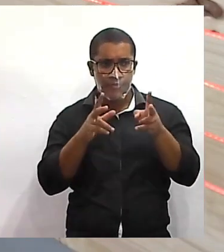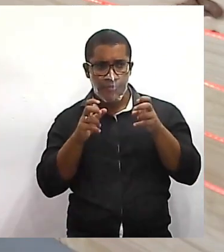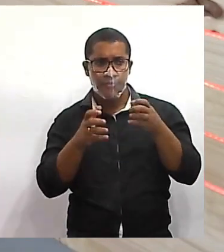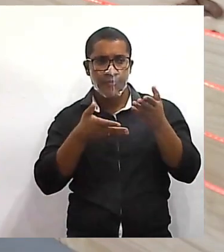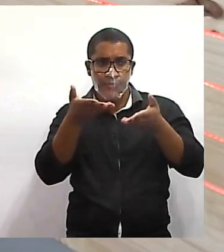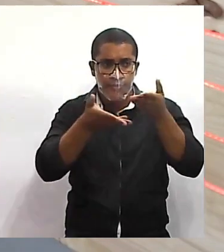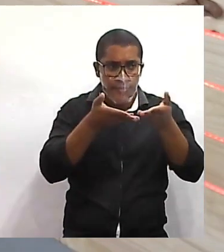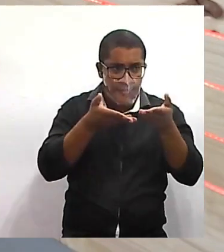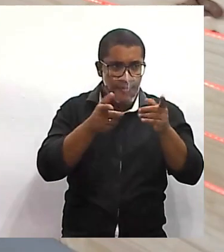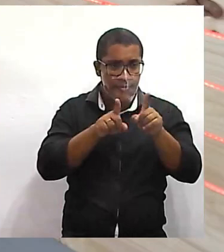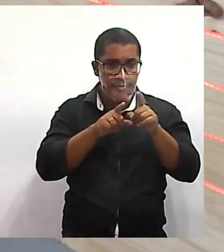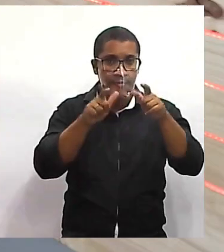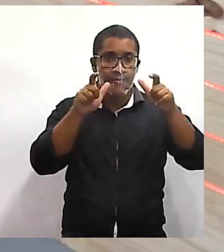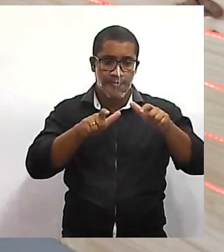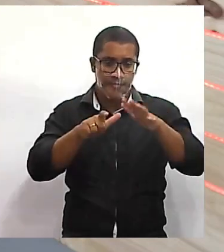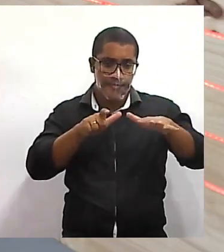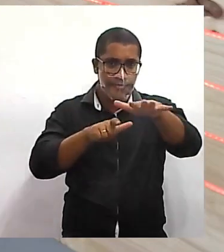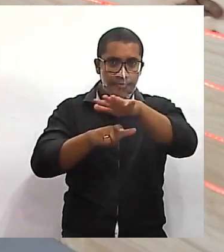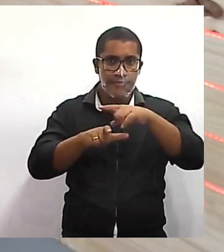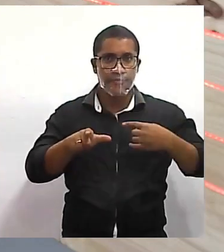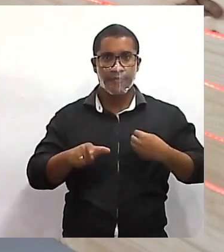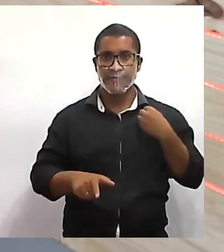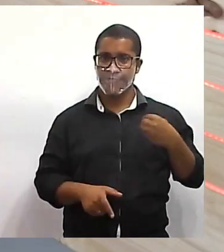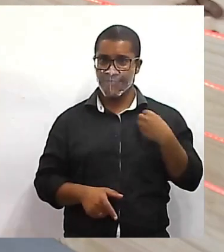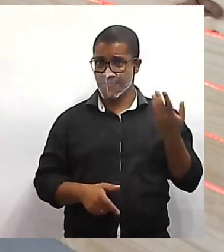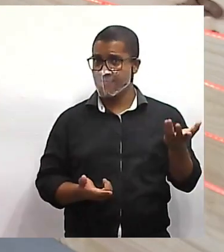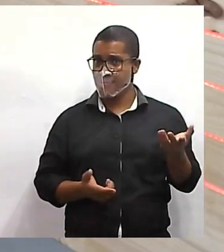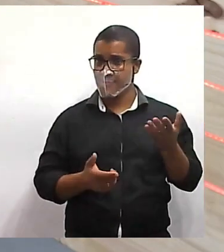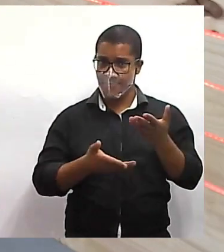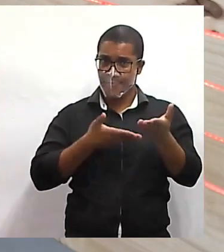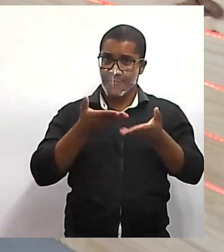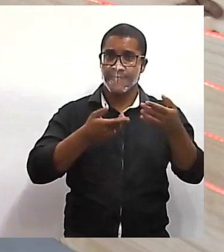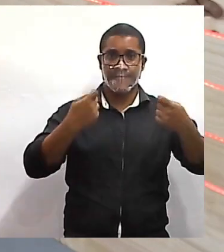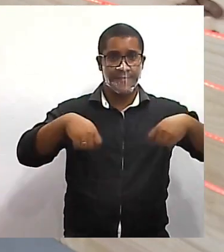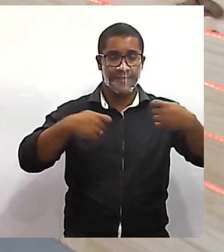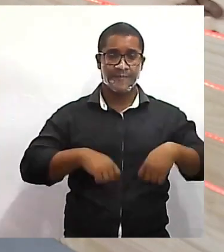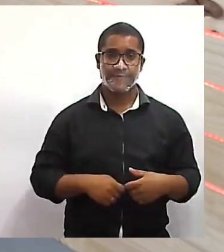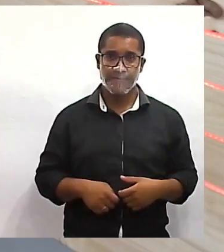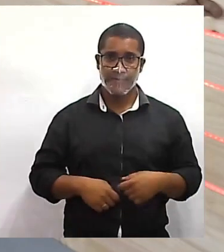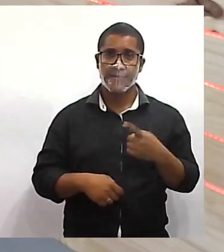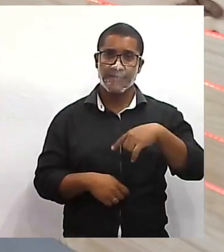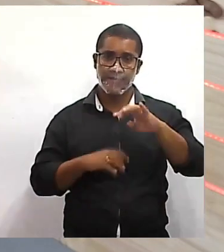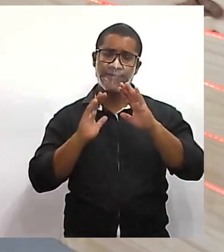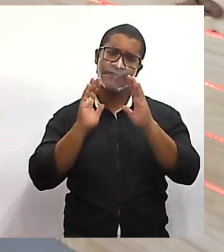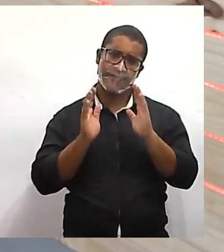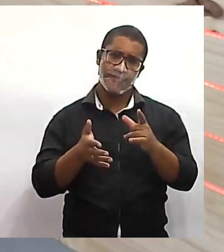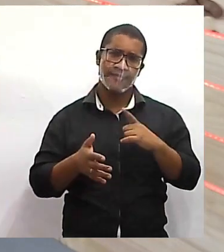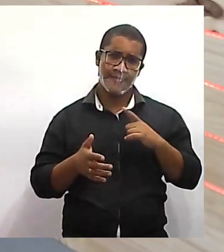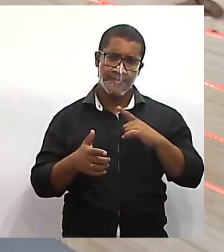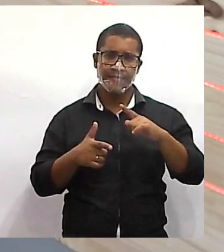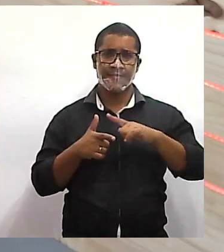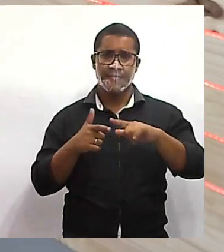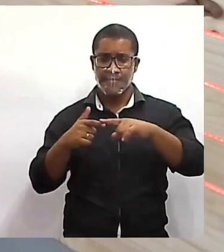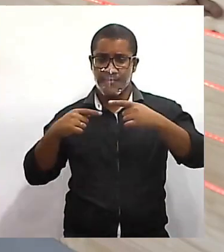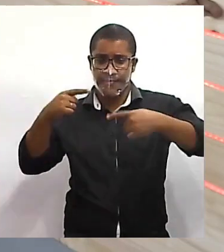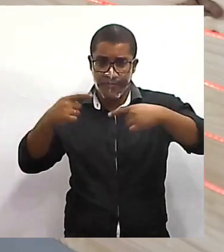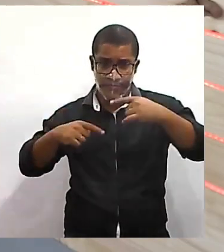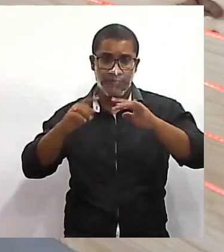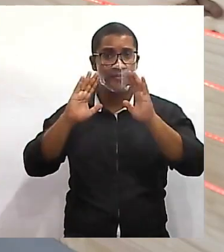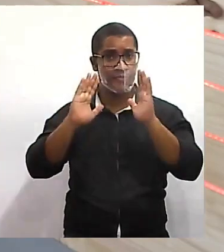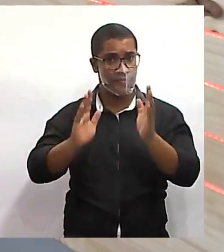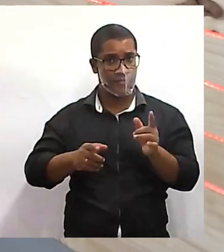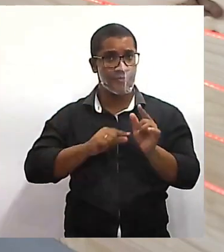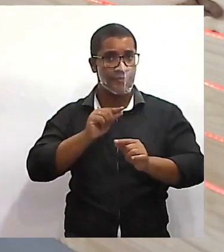gente convive, né? Com certeza. E aí nós já passamos pela questão política, né, que